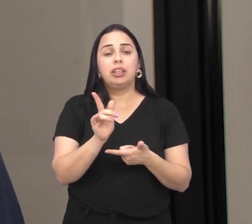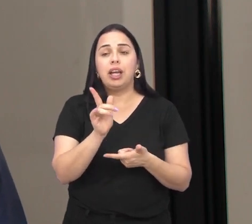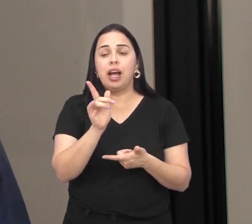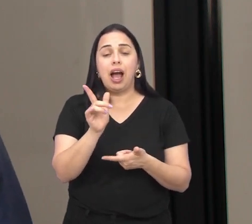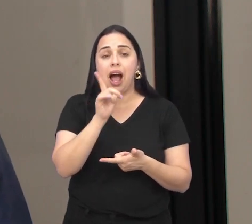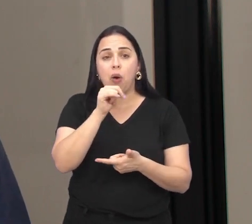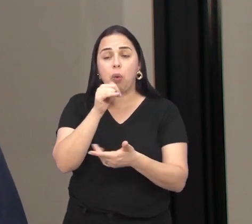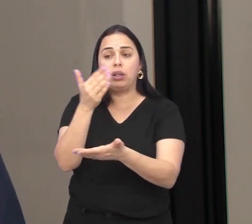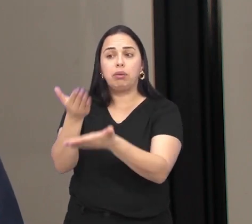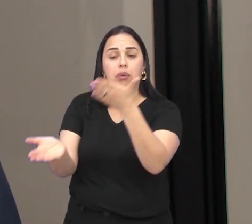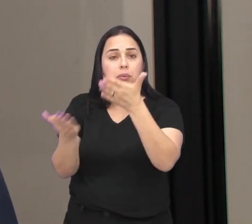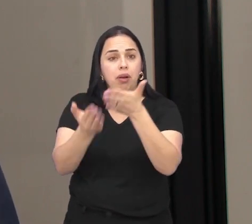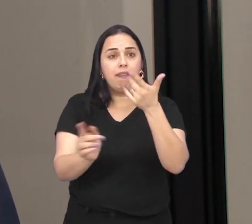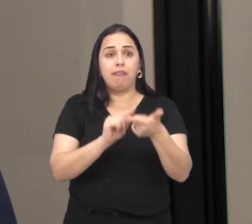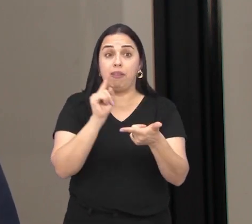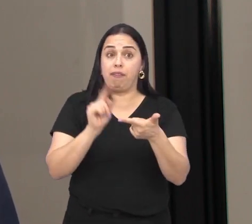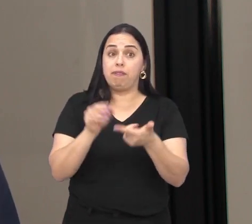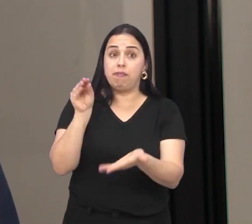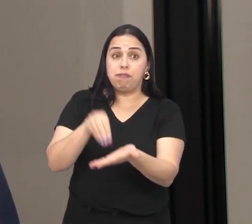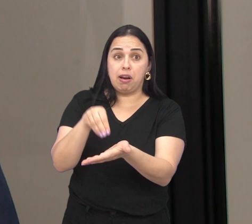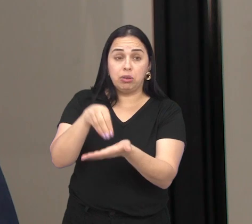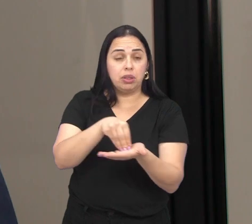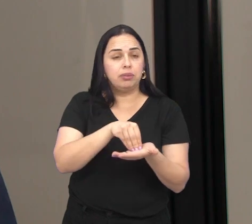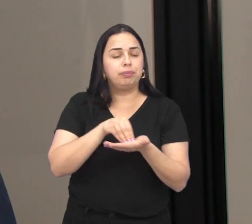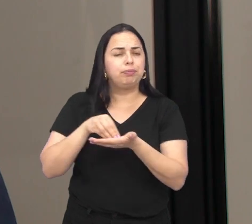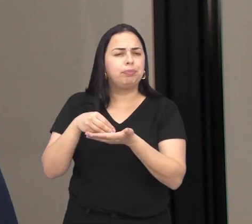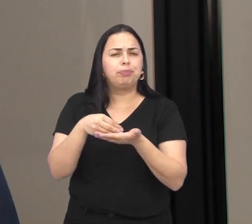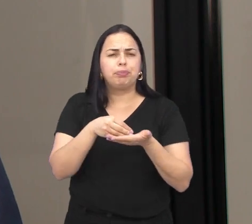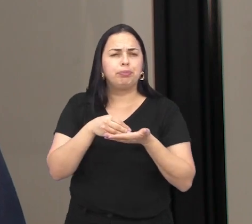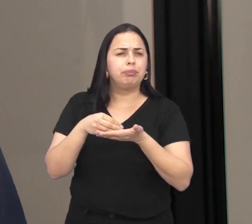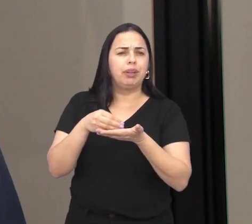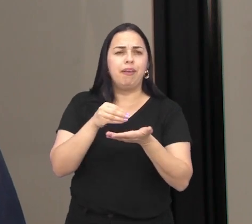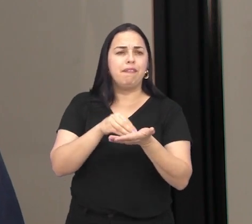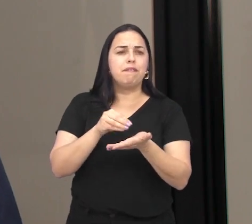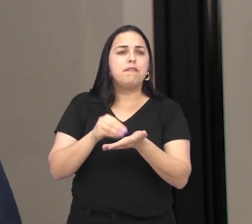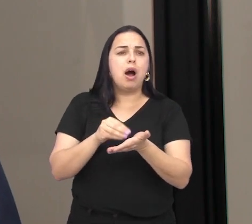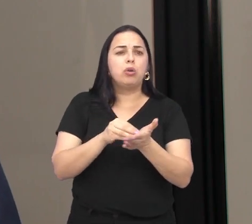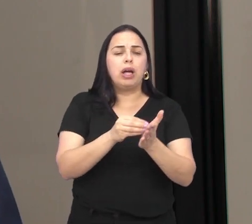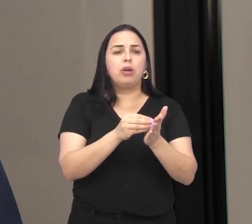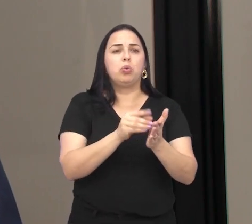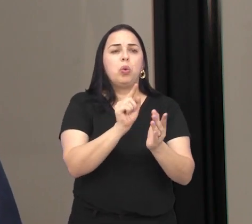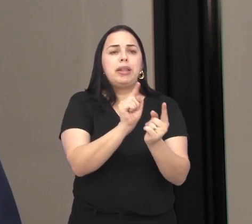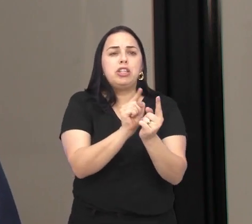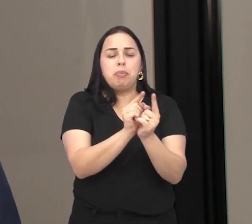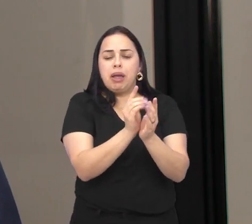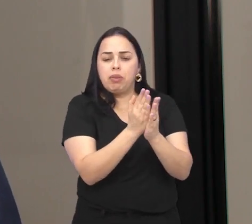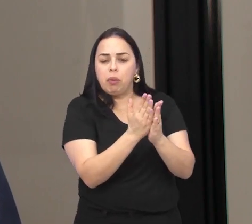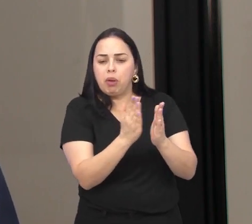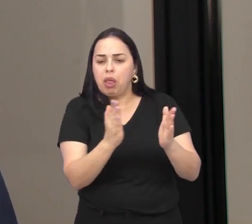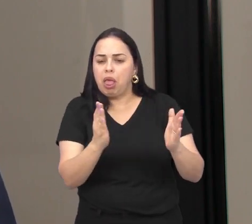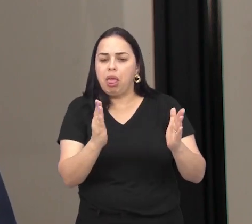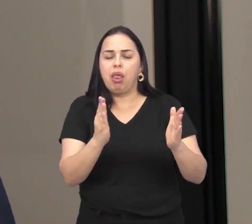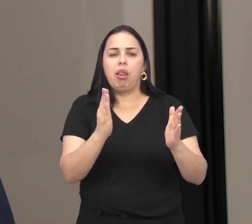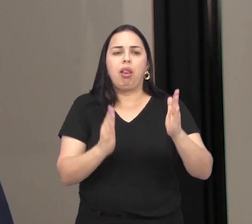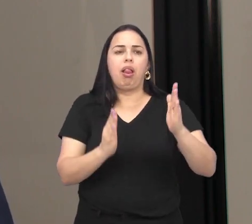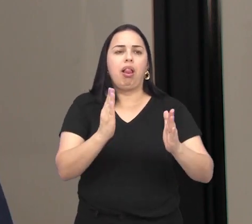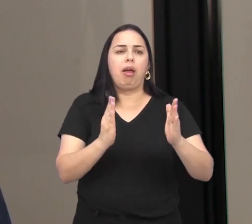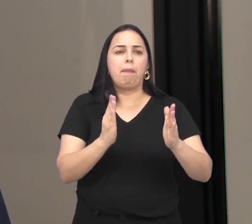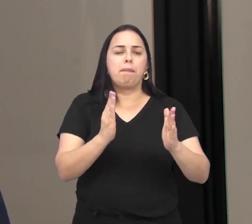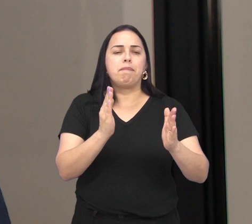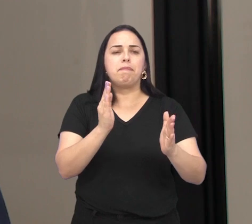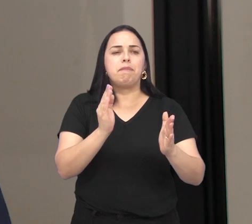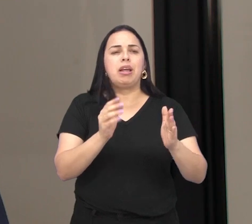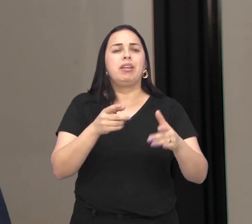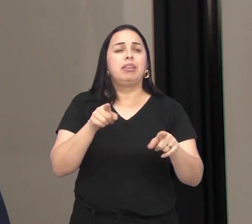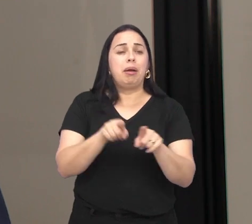perdas, eu apontei a falta de sequência num atendimento para o